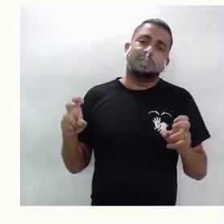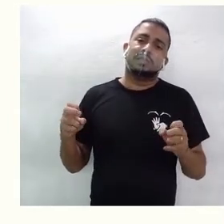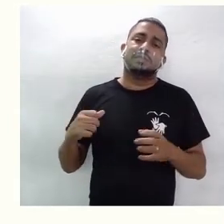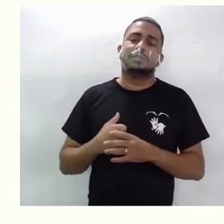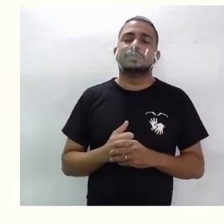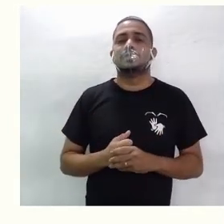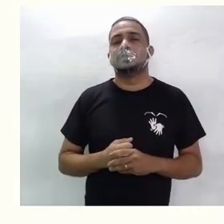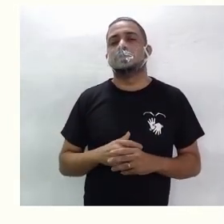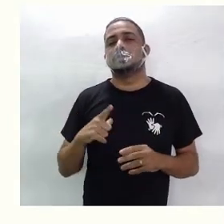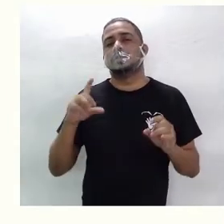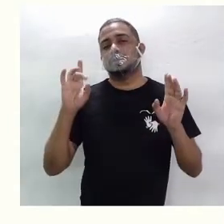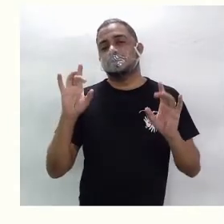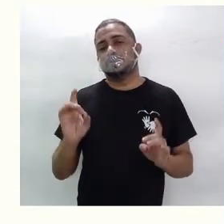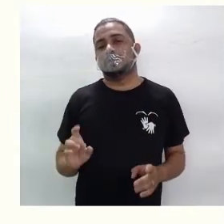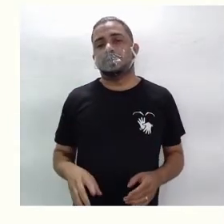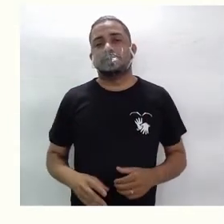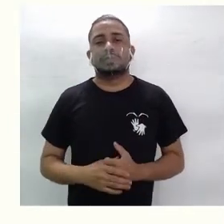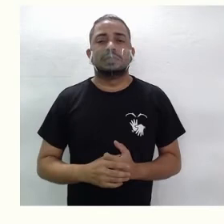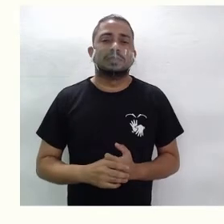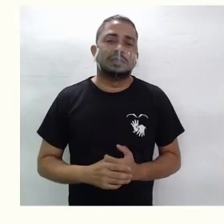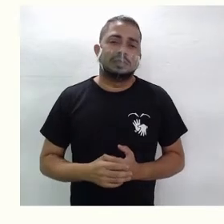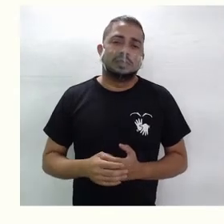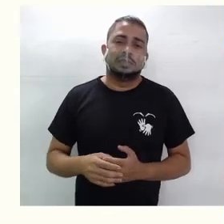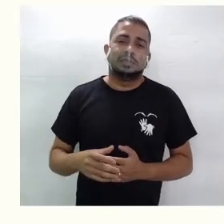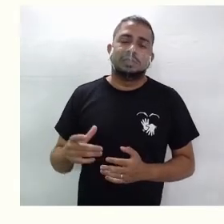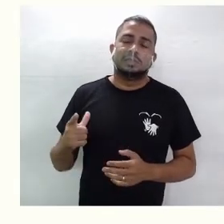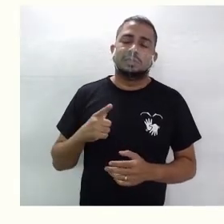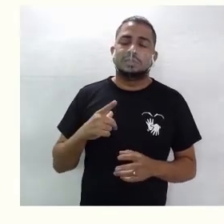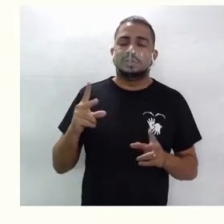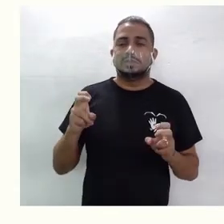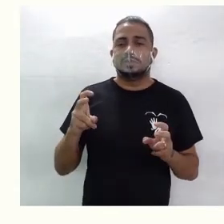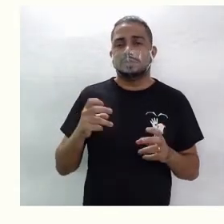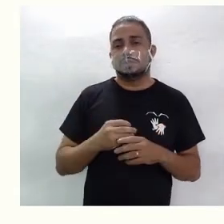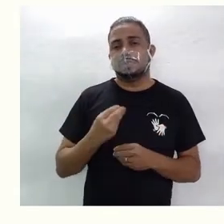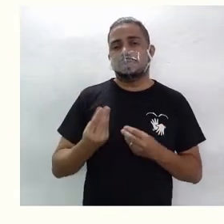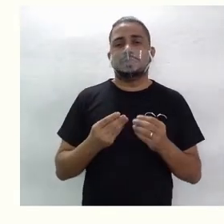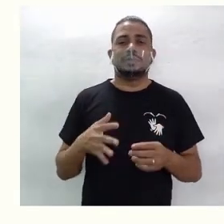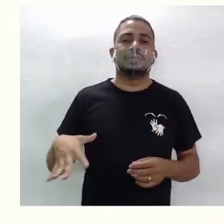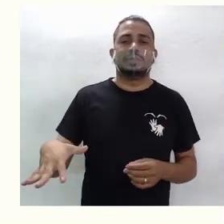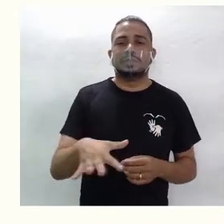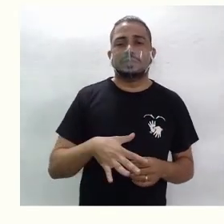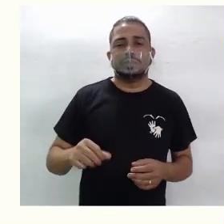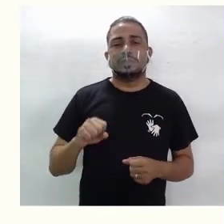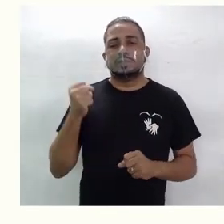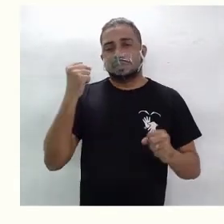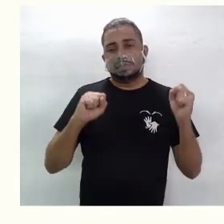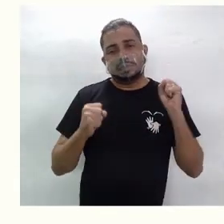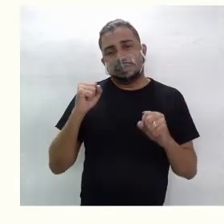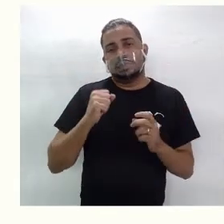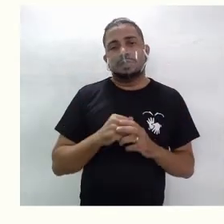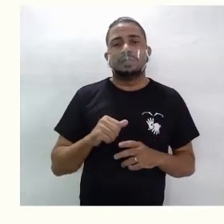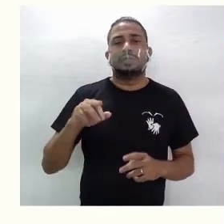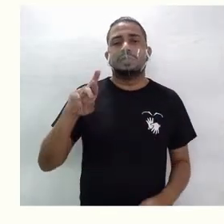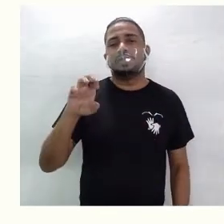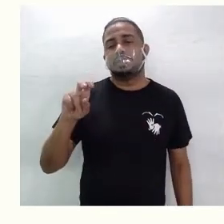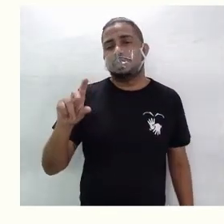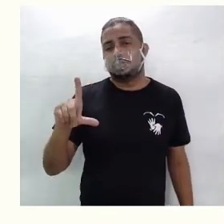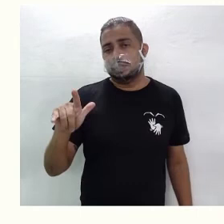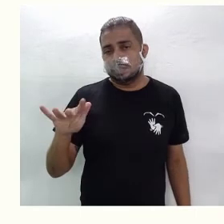mapas especializados em um determinado tema, como áreas industriais, relevo,